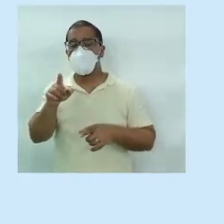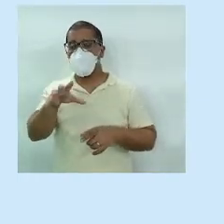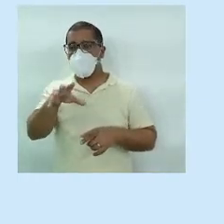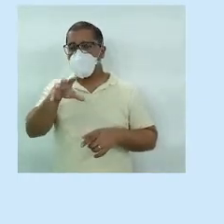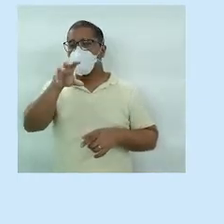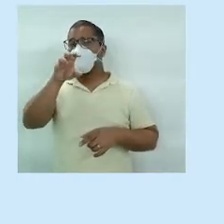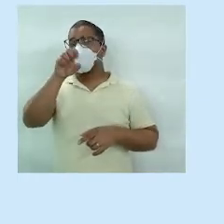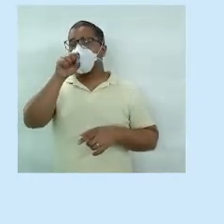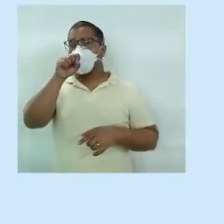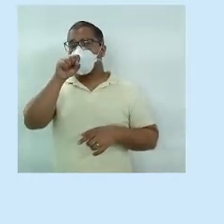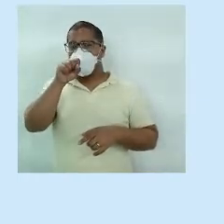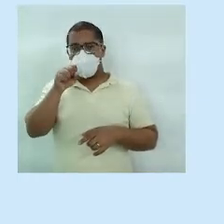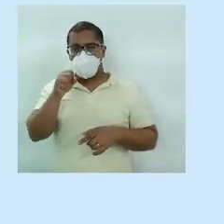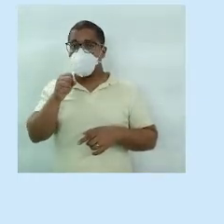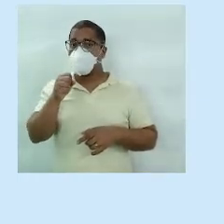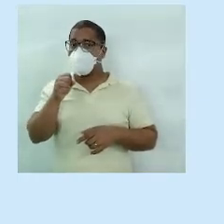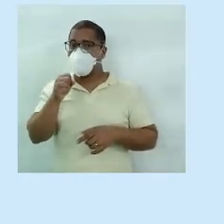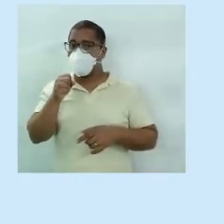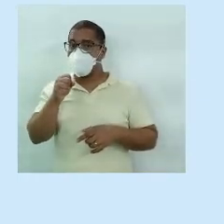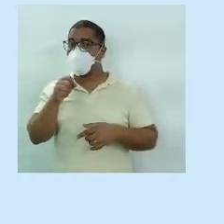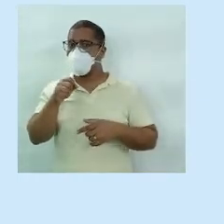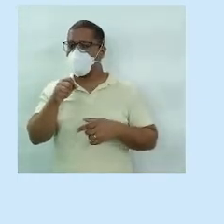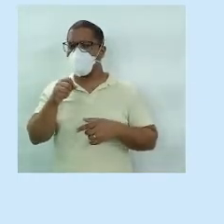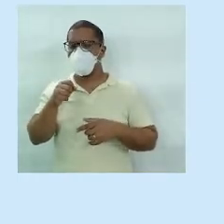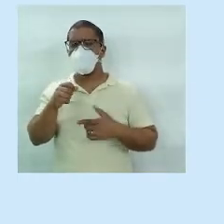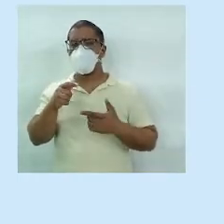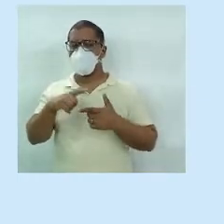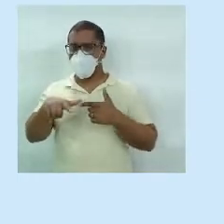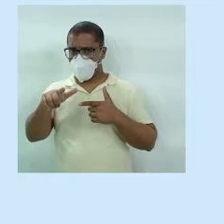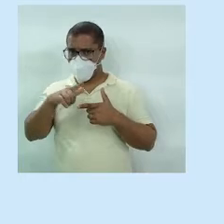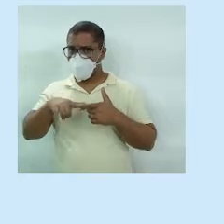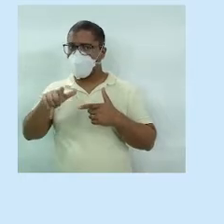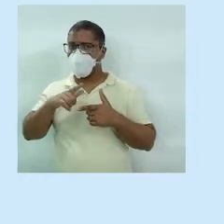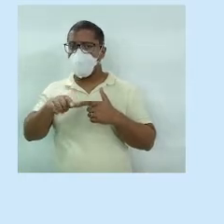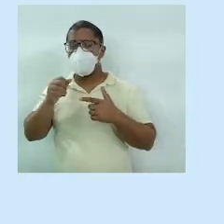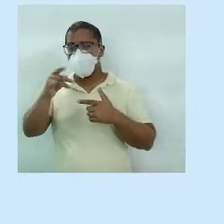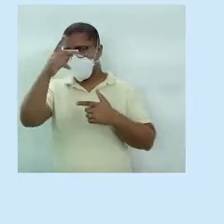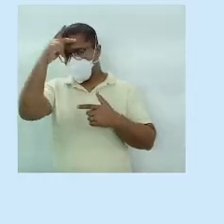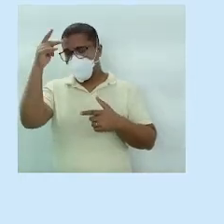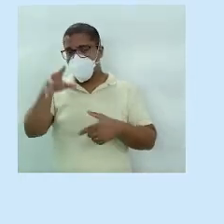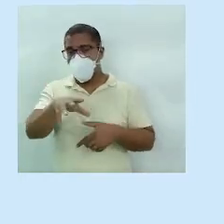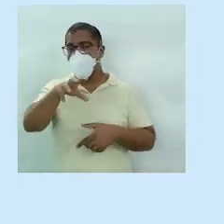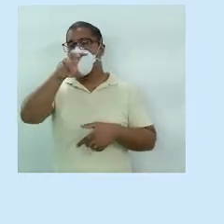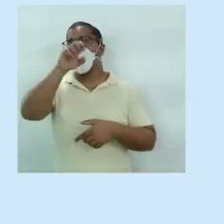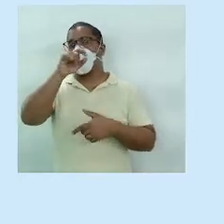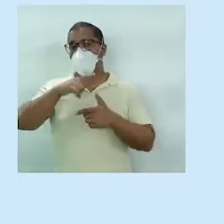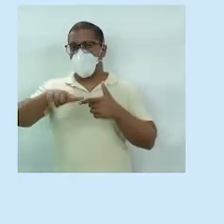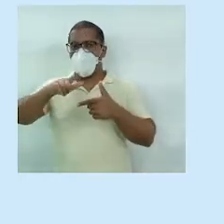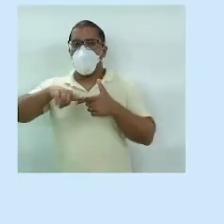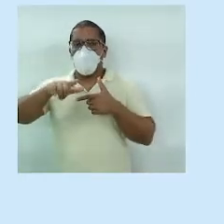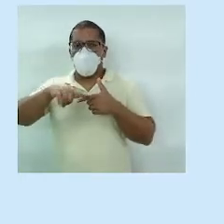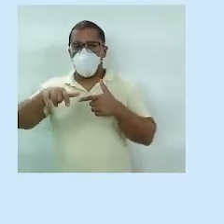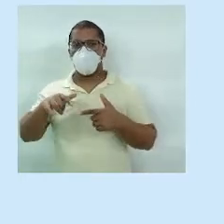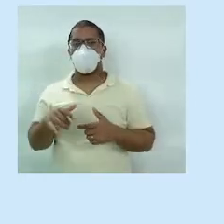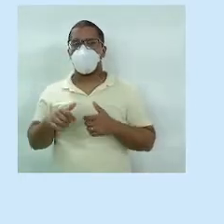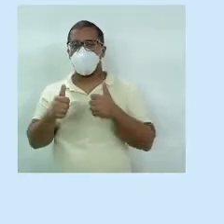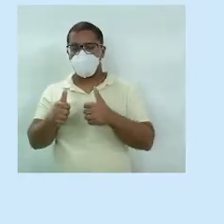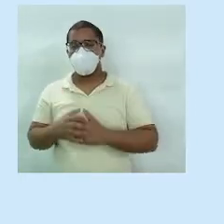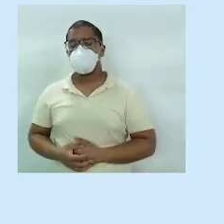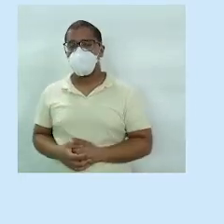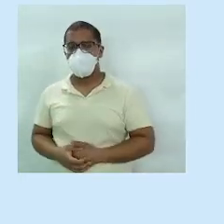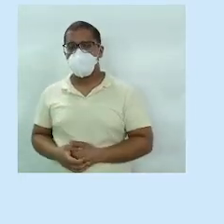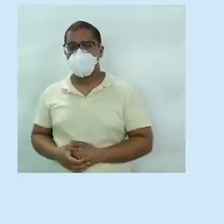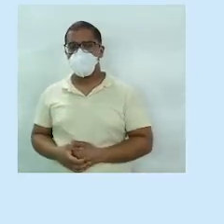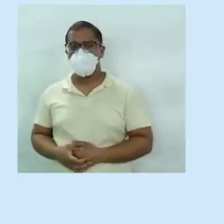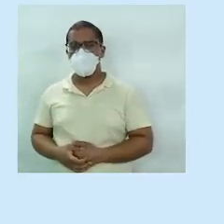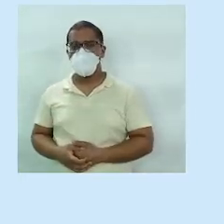toxicidade quando alguém ou algo acabou inalando esse gás, tá certo? Vamos lá, na